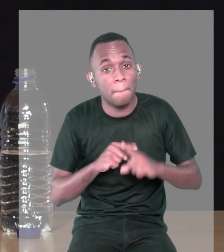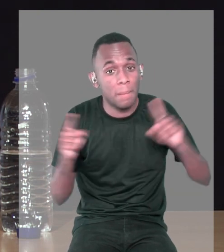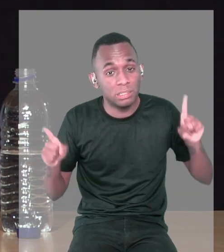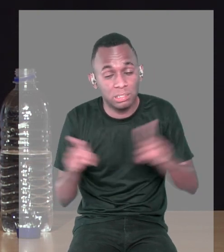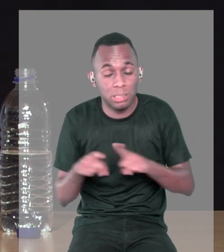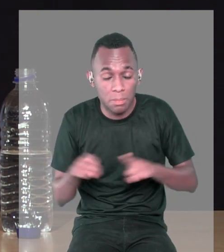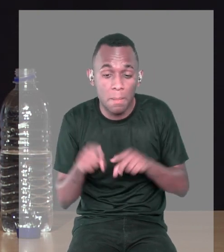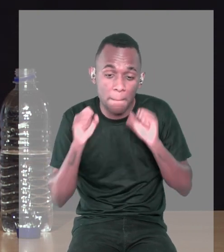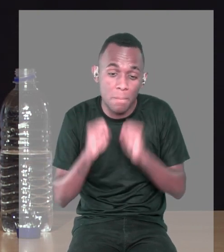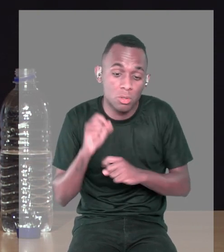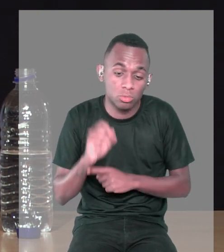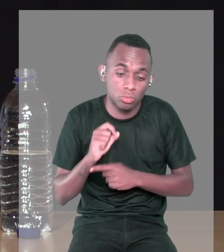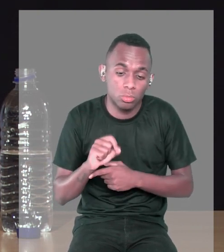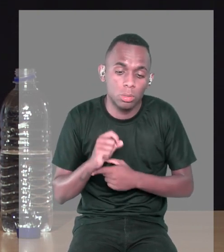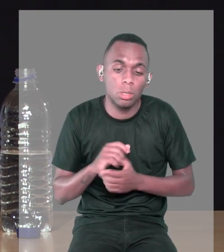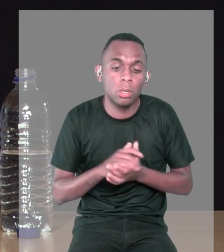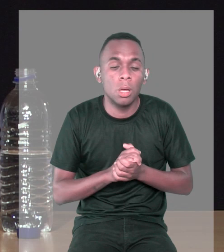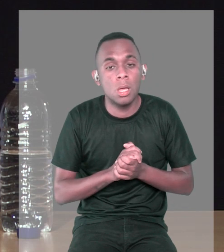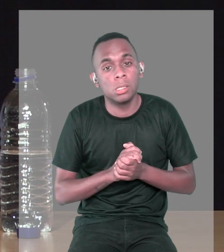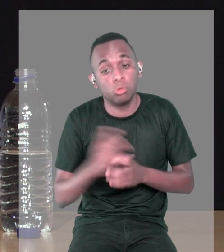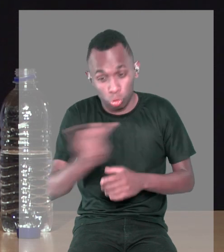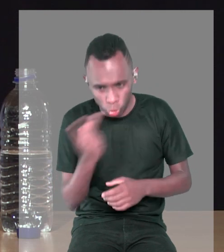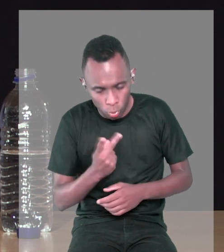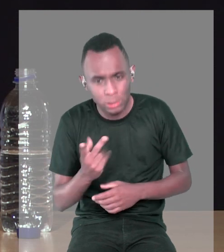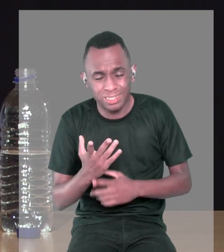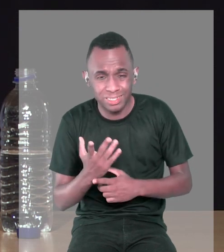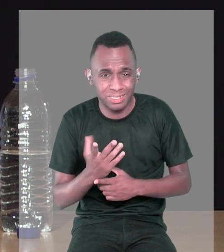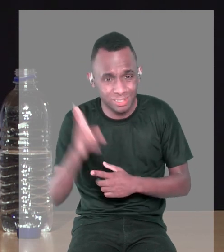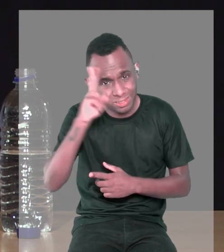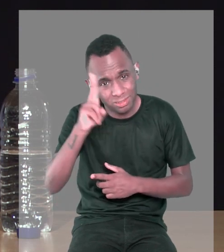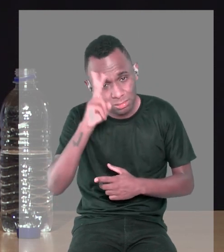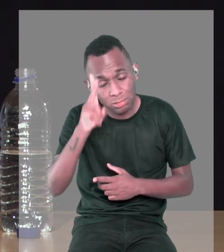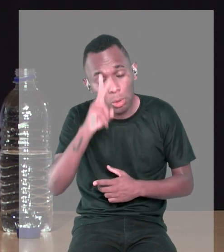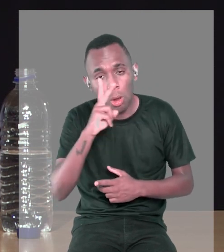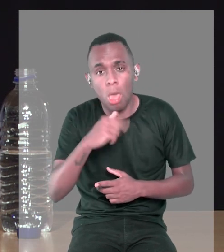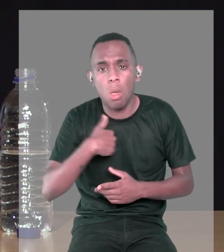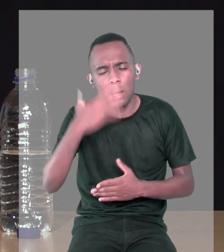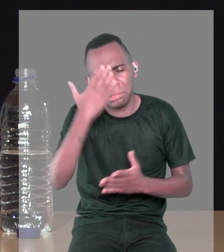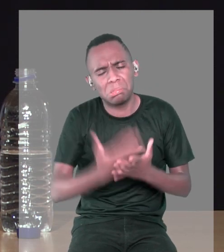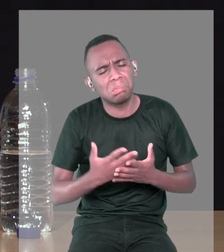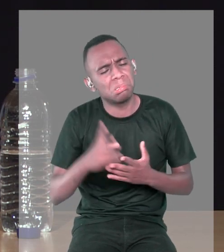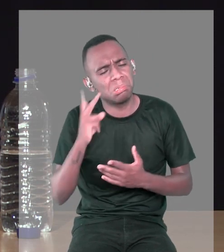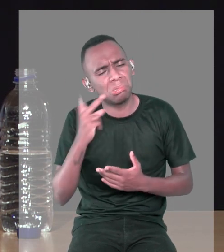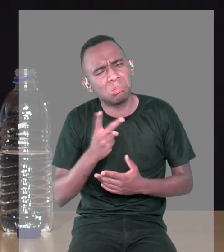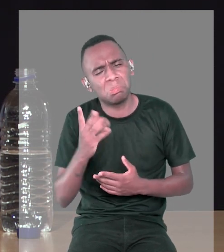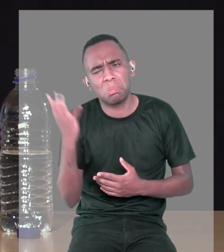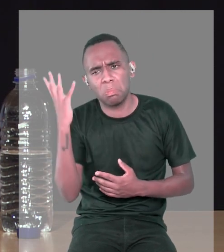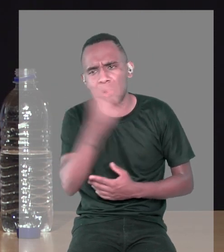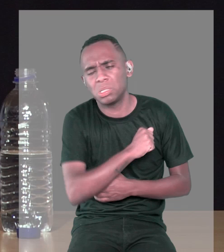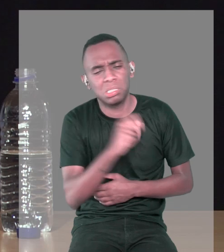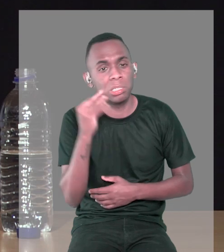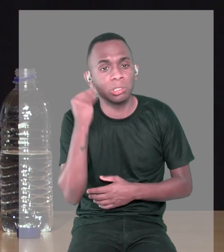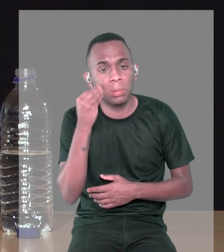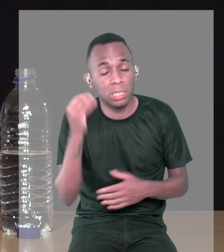bastante bonita nesse sentido, pode também abrir um espaço no mundo que antes